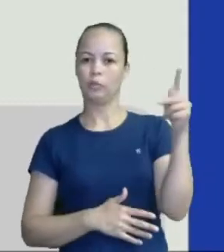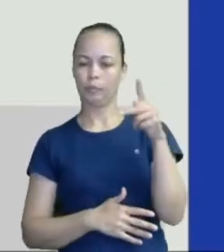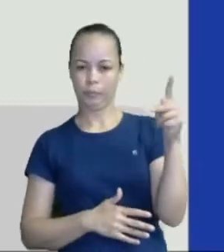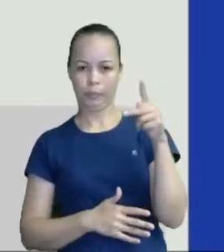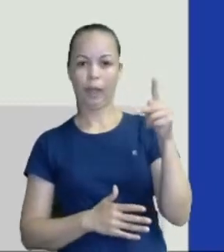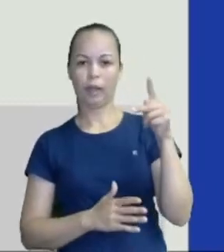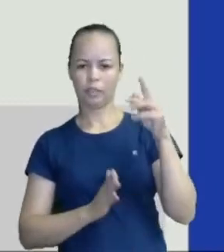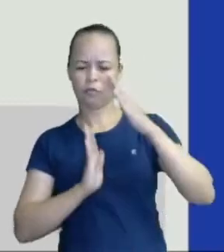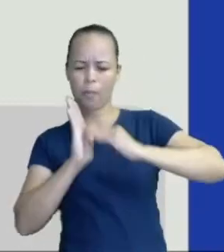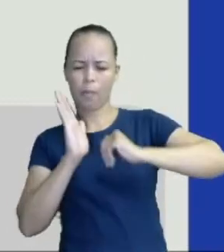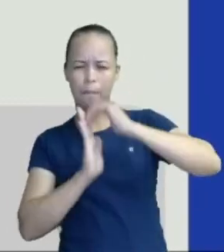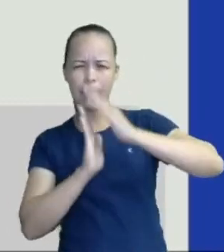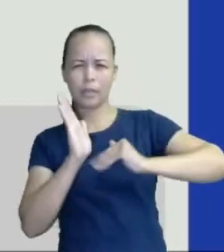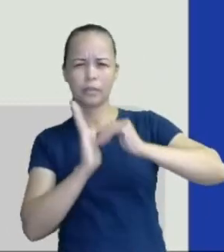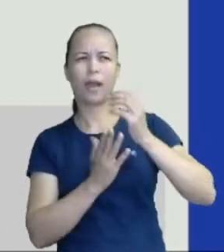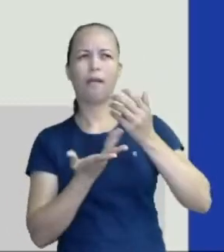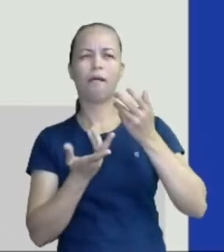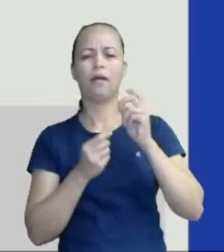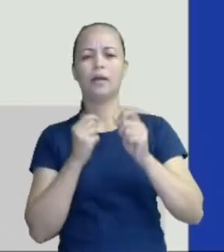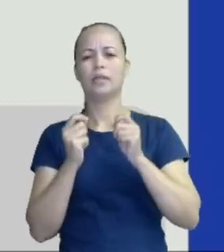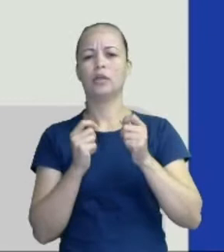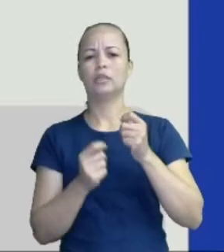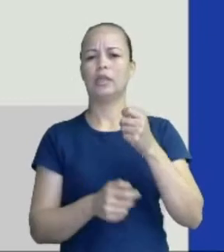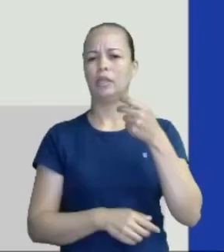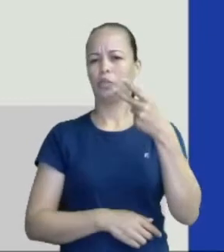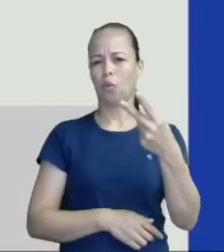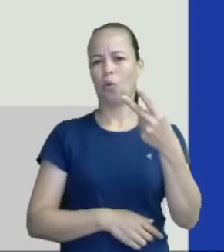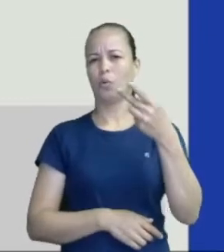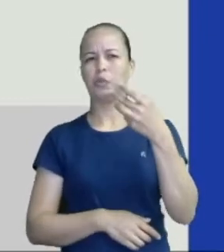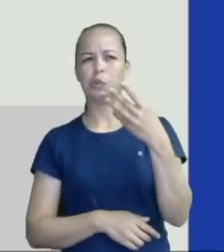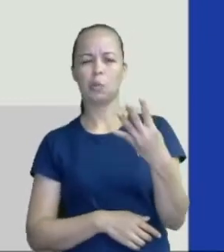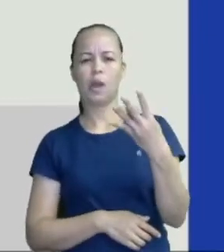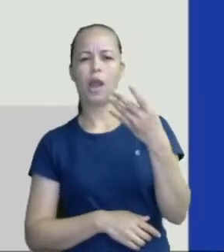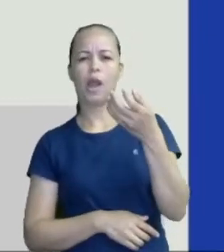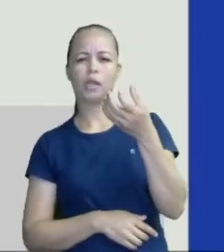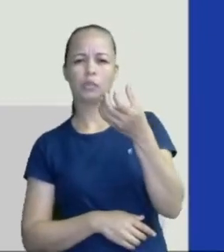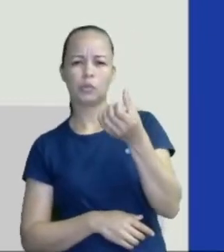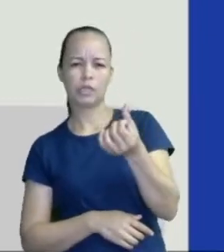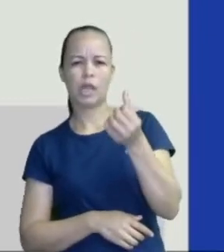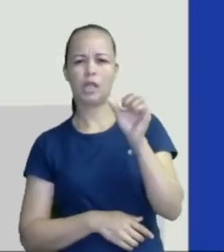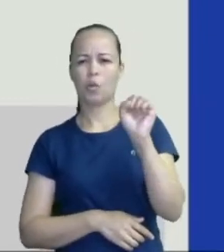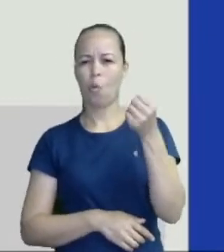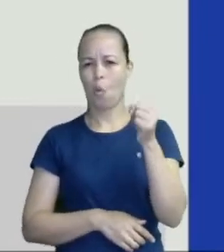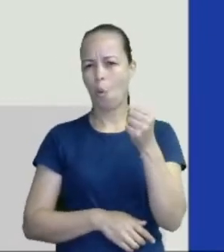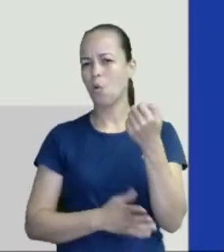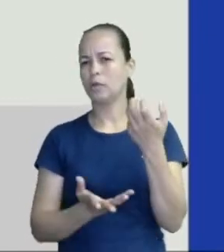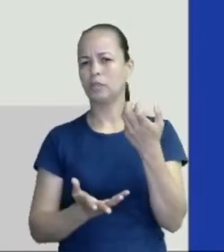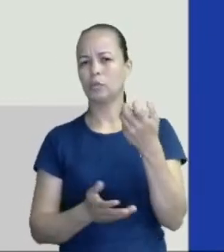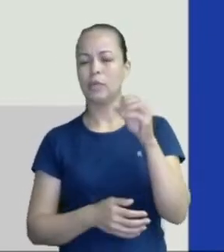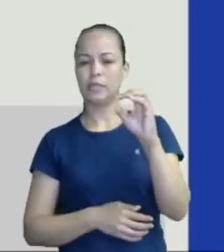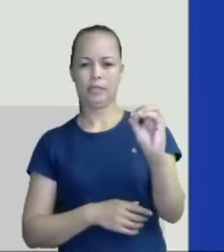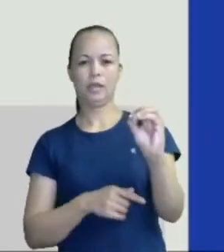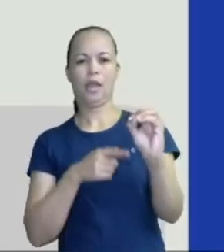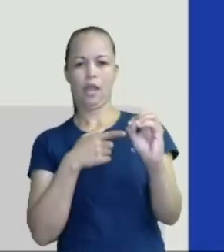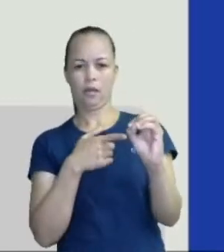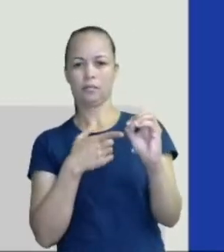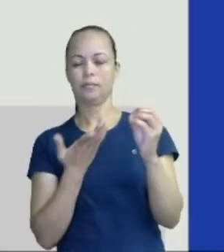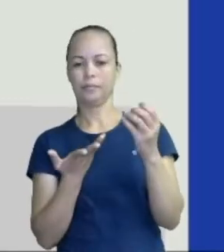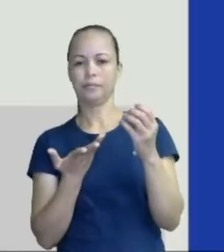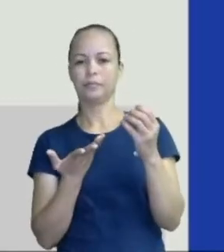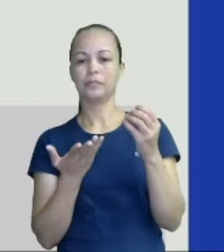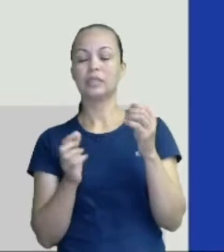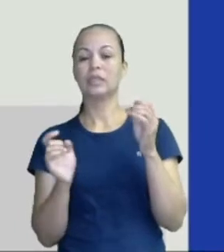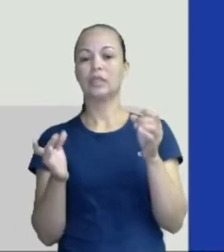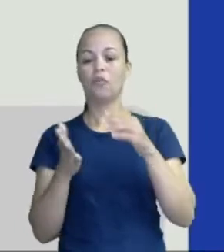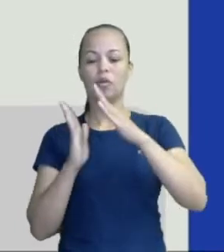Todos os números que terminam em 2, 4, 6, 8 e terminam em 0, tá